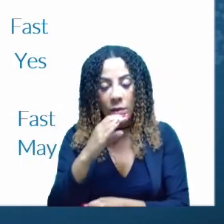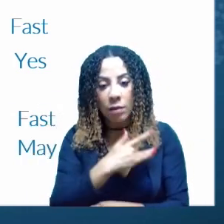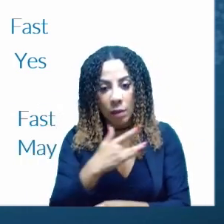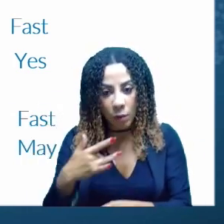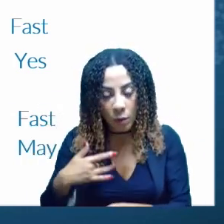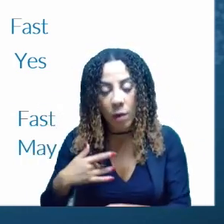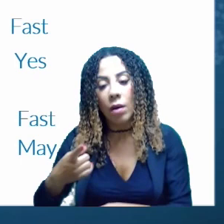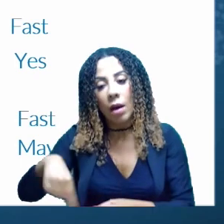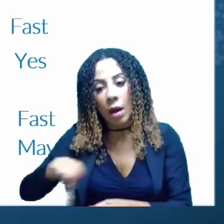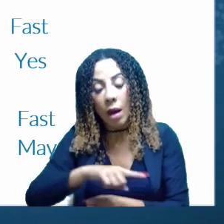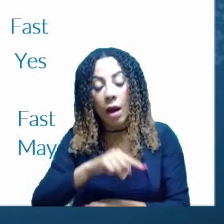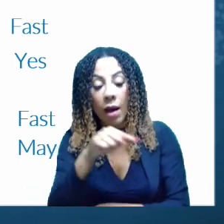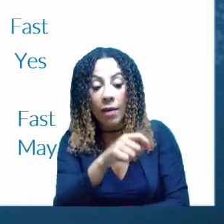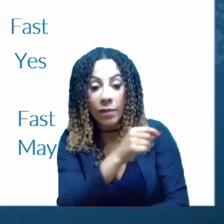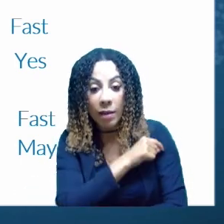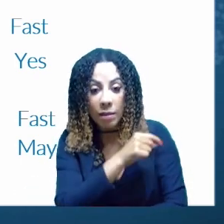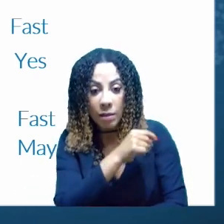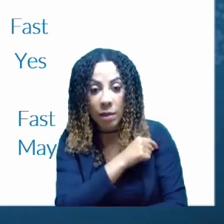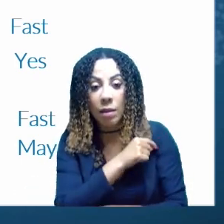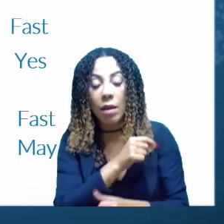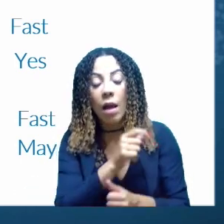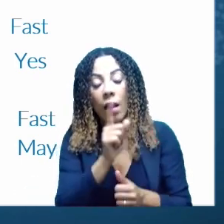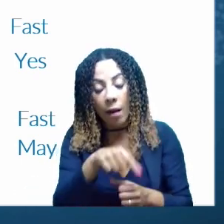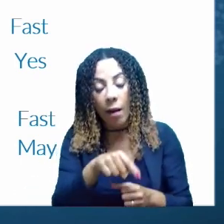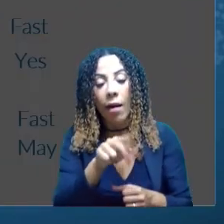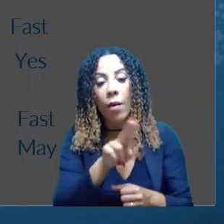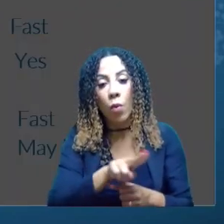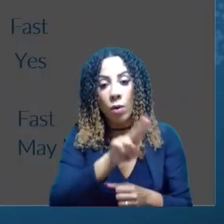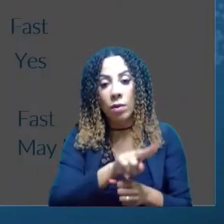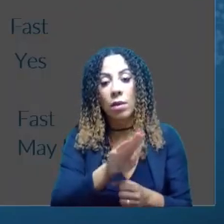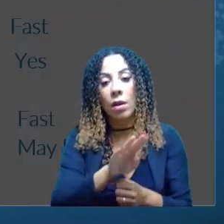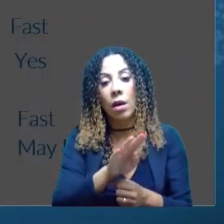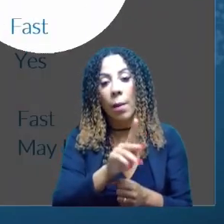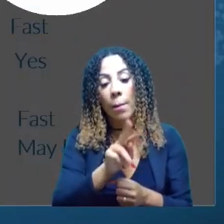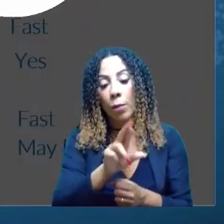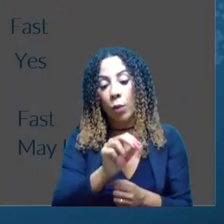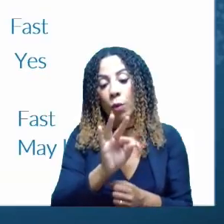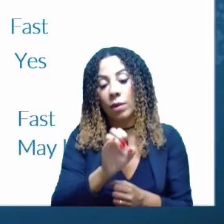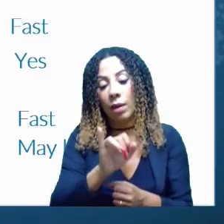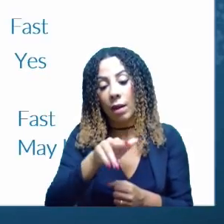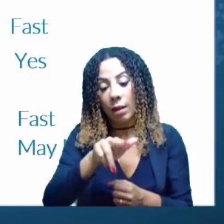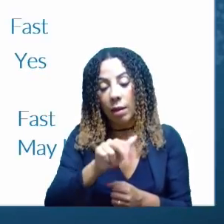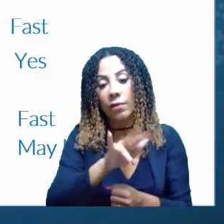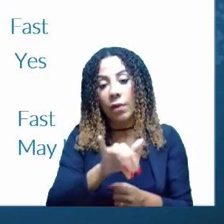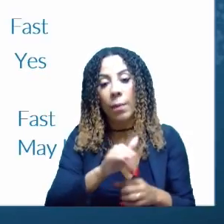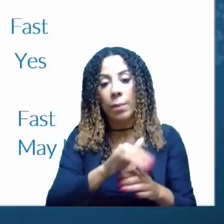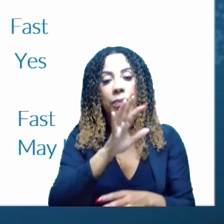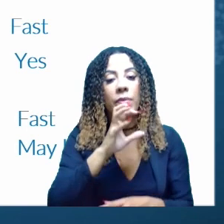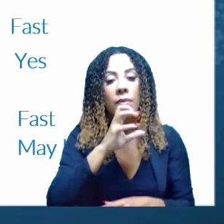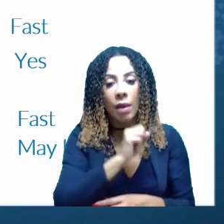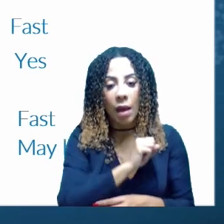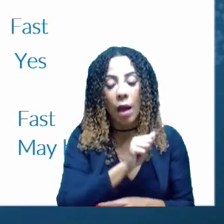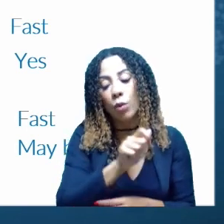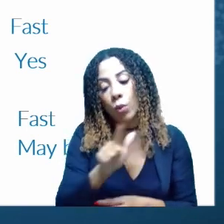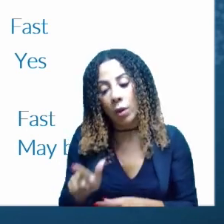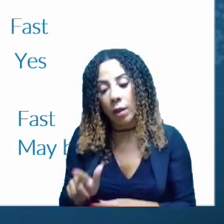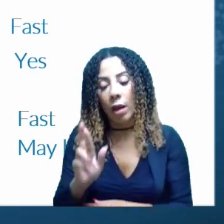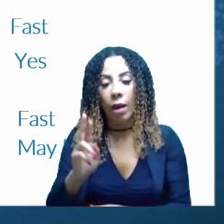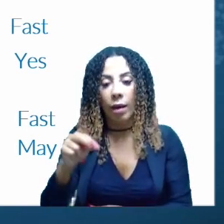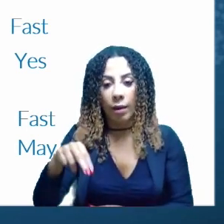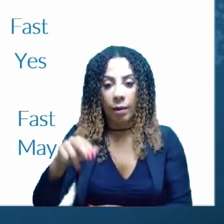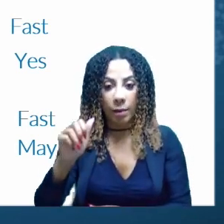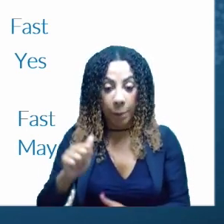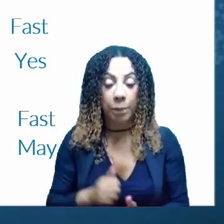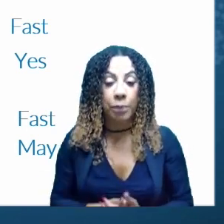em proteínas terão um desenvolvimento tão rápido quanto, se não mais, do que as vacinas de RNA. Nós temos aqui